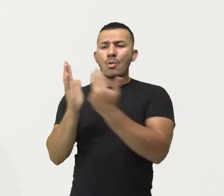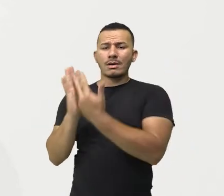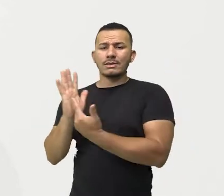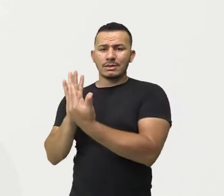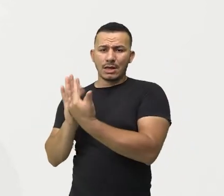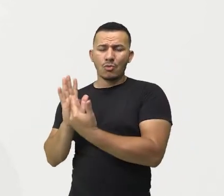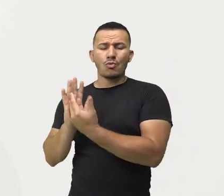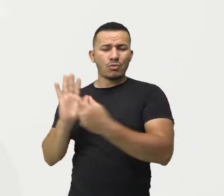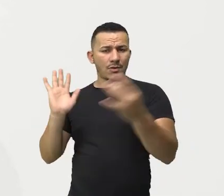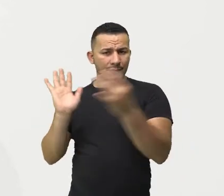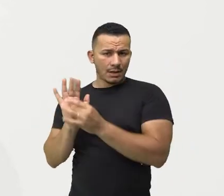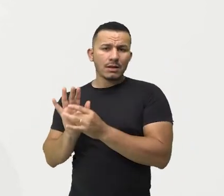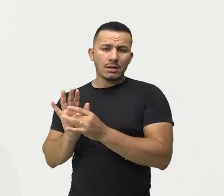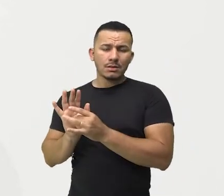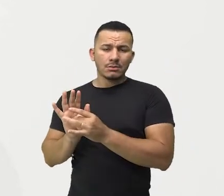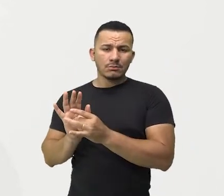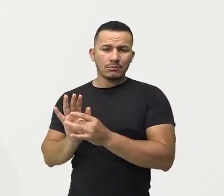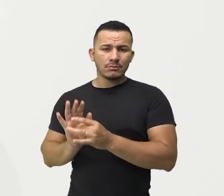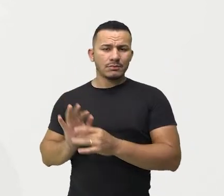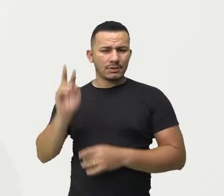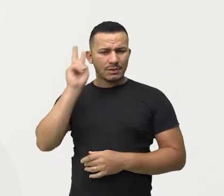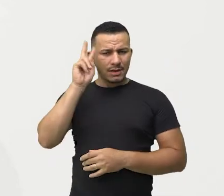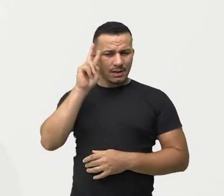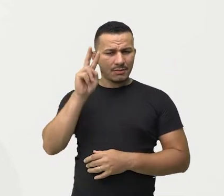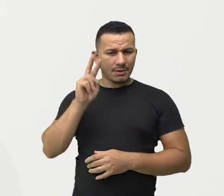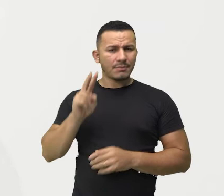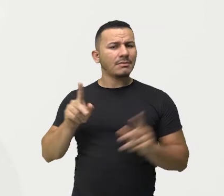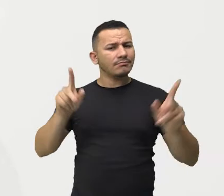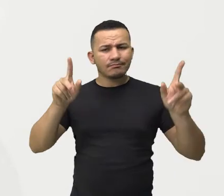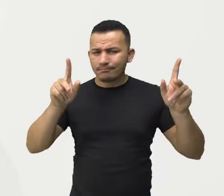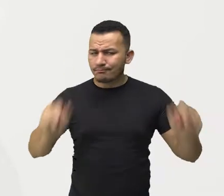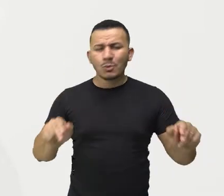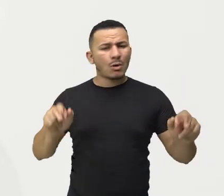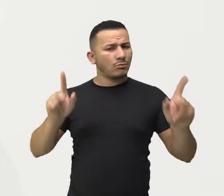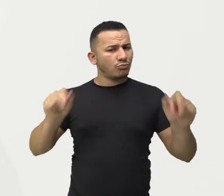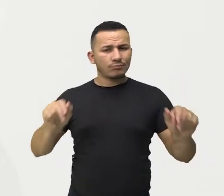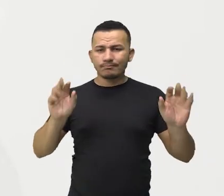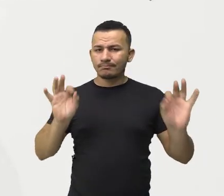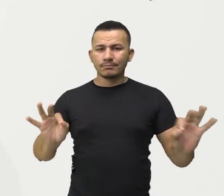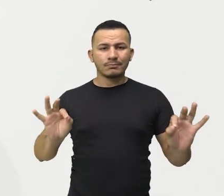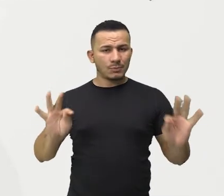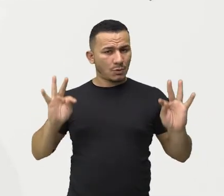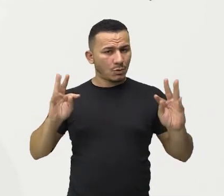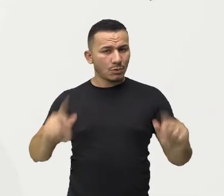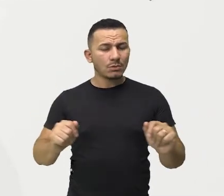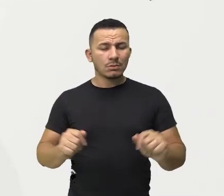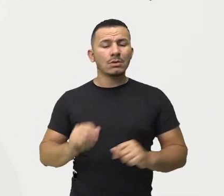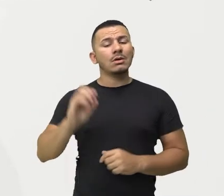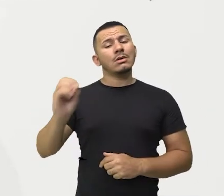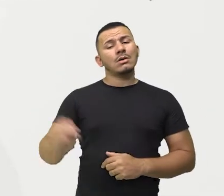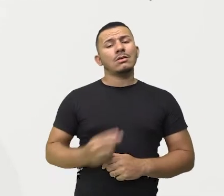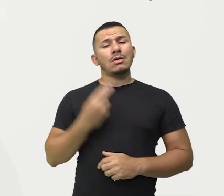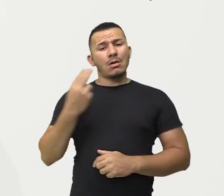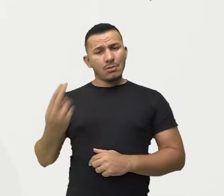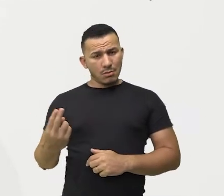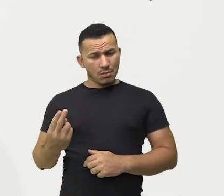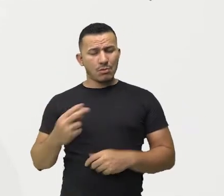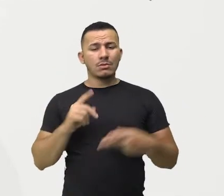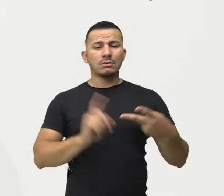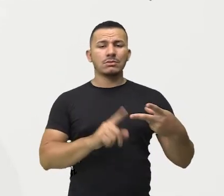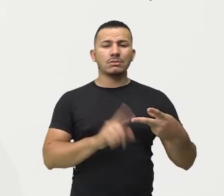figura original, que foi isso que eu falei, olha, é exatamente igual. Ou,